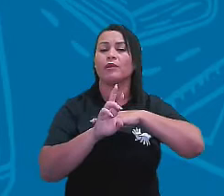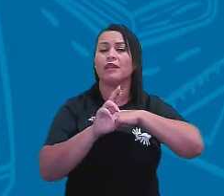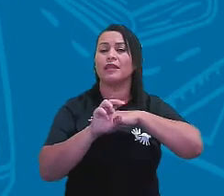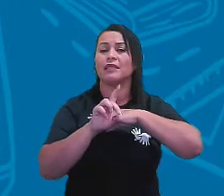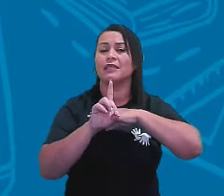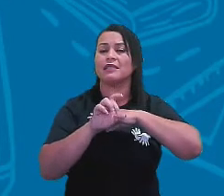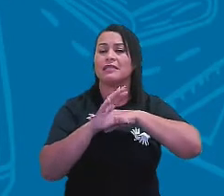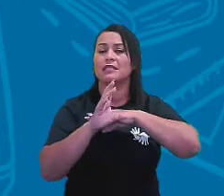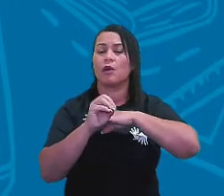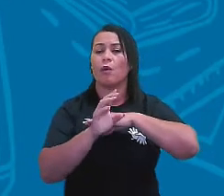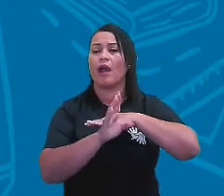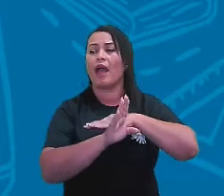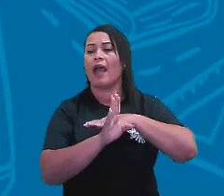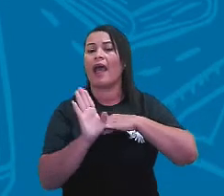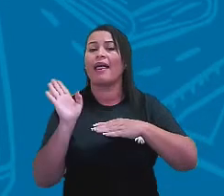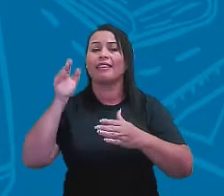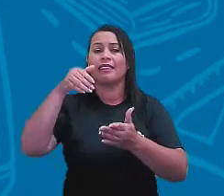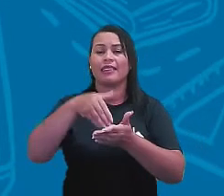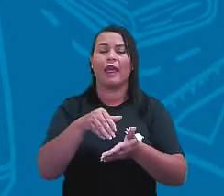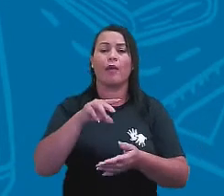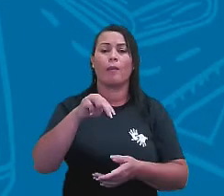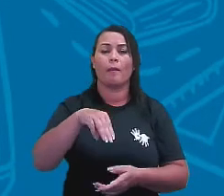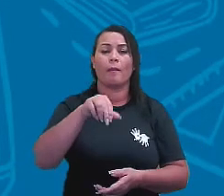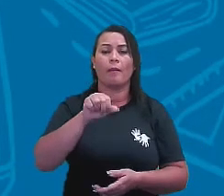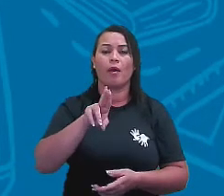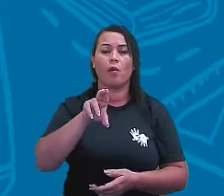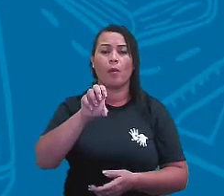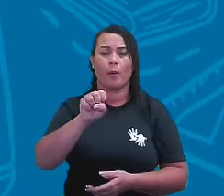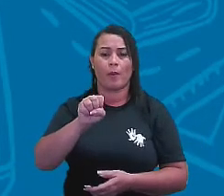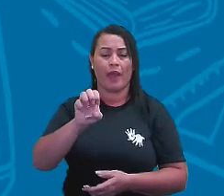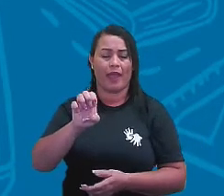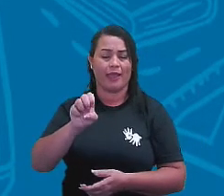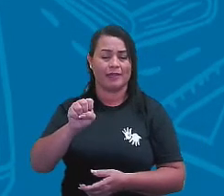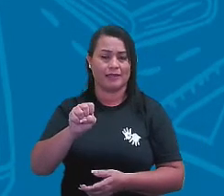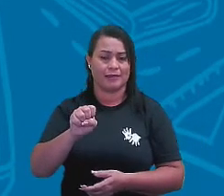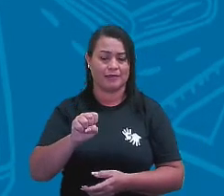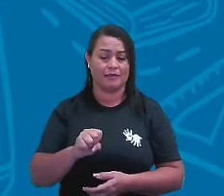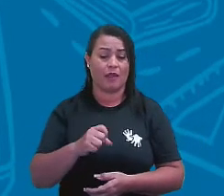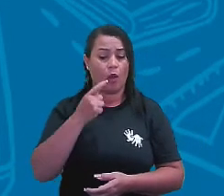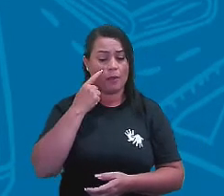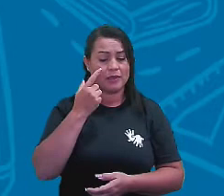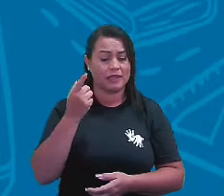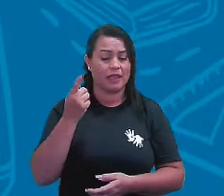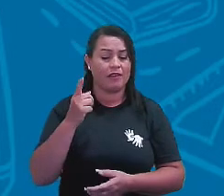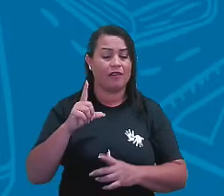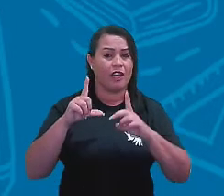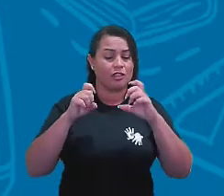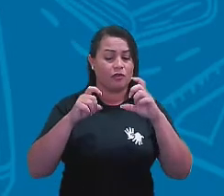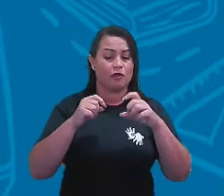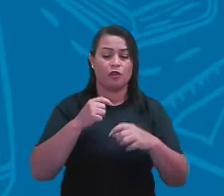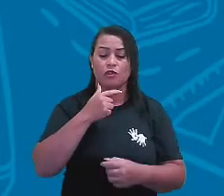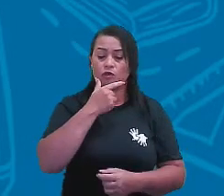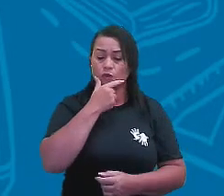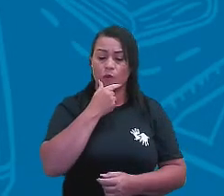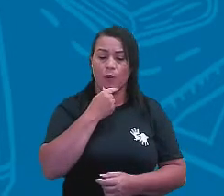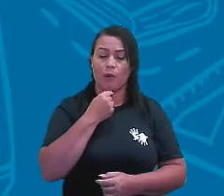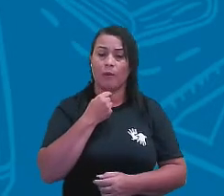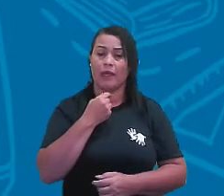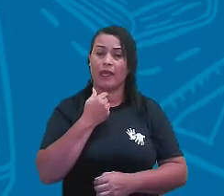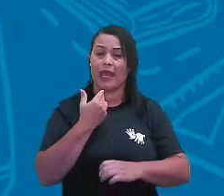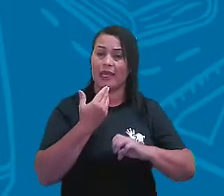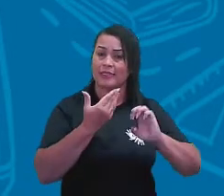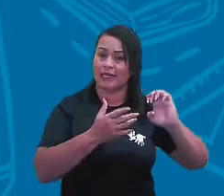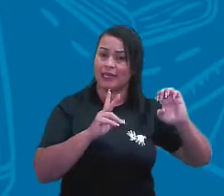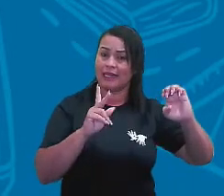tá? Aí nas fotos vocês podem ver, temos aí à esquerda Henrique de Holanda e à